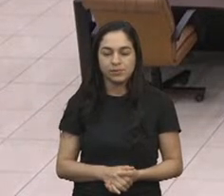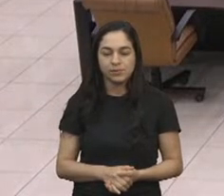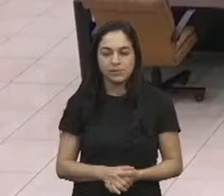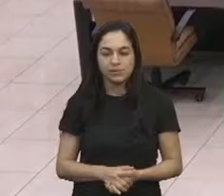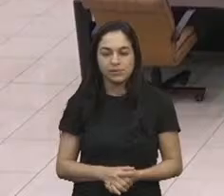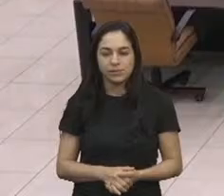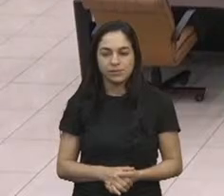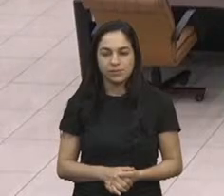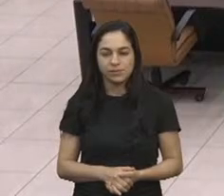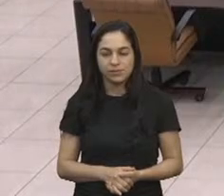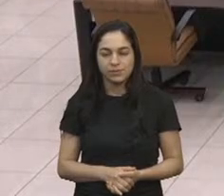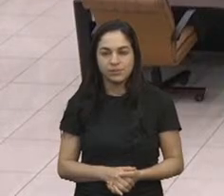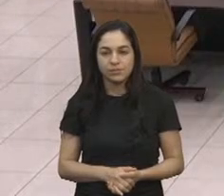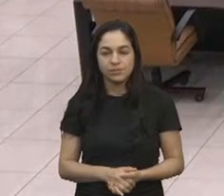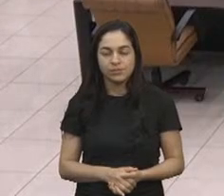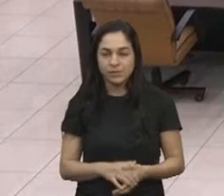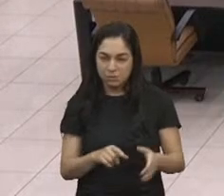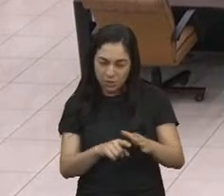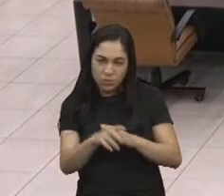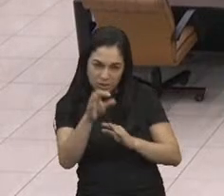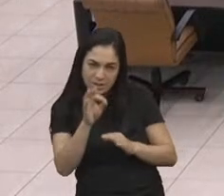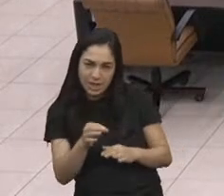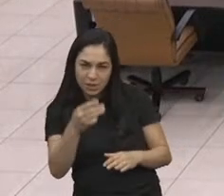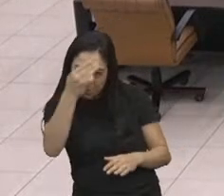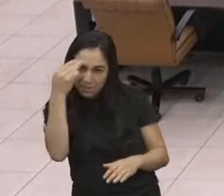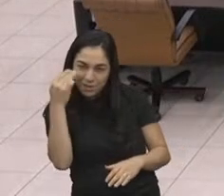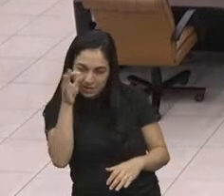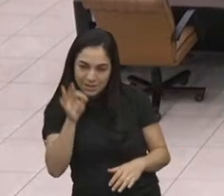Vou ajustar aqui. Tá certo, Maria Amélia, nessa altura aqui?